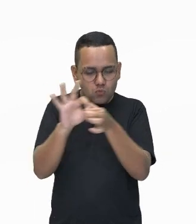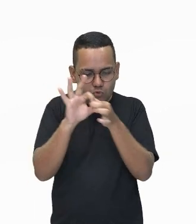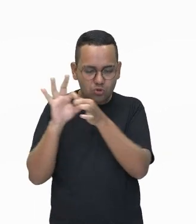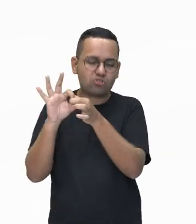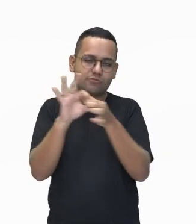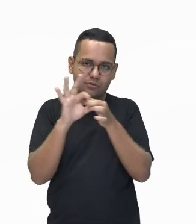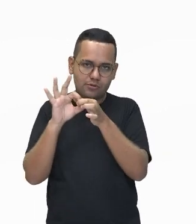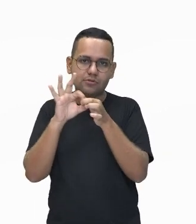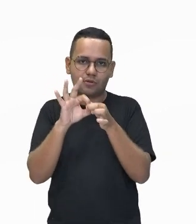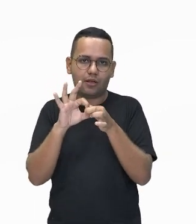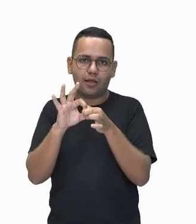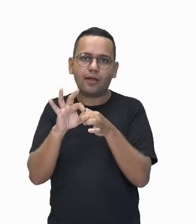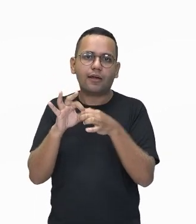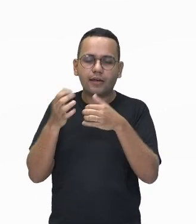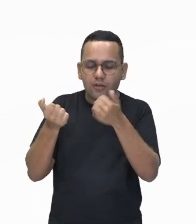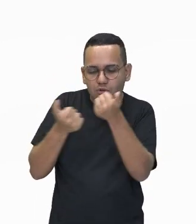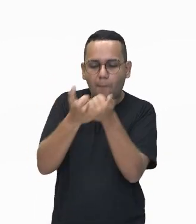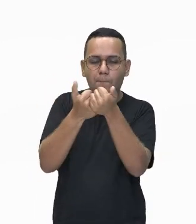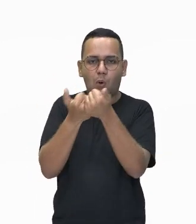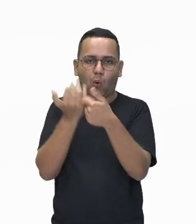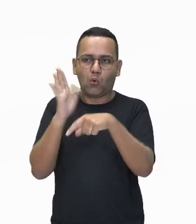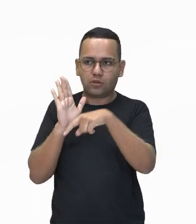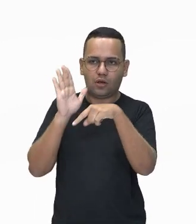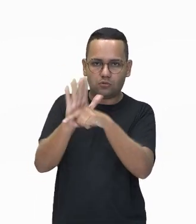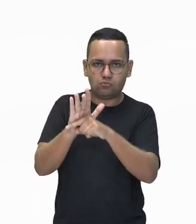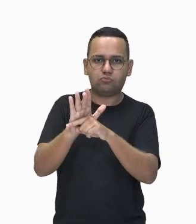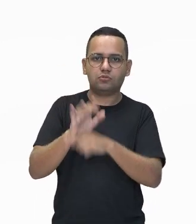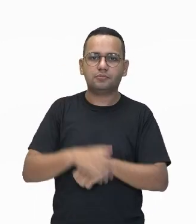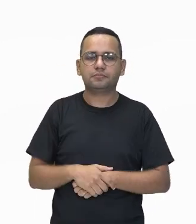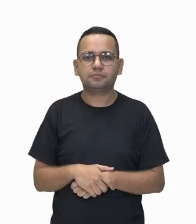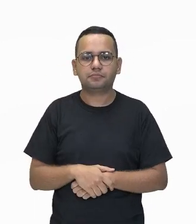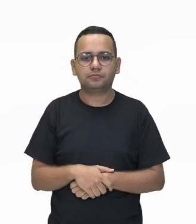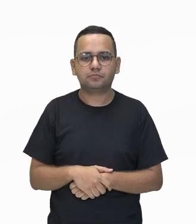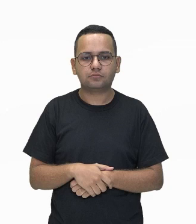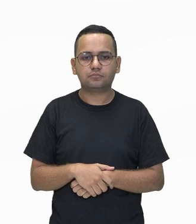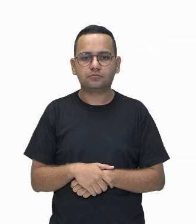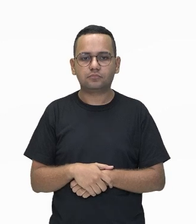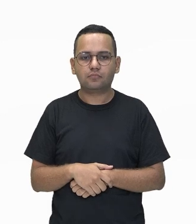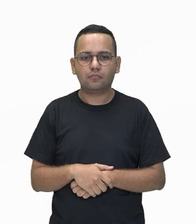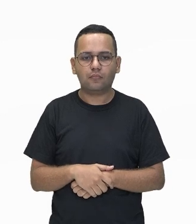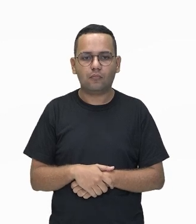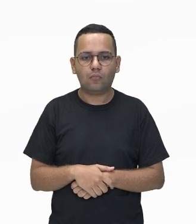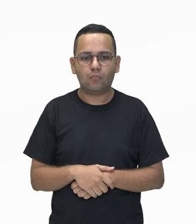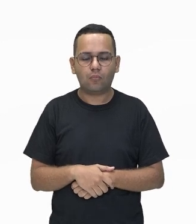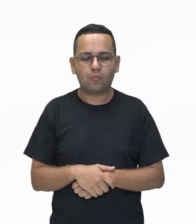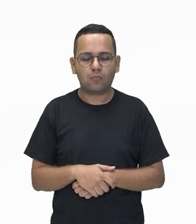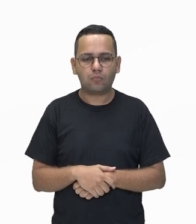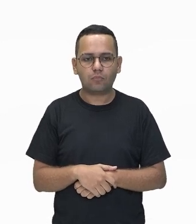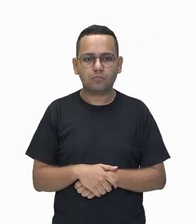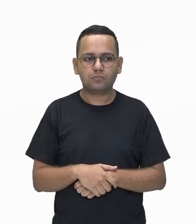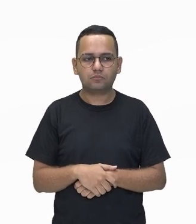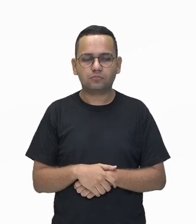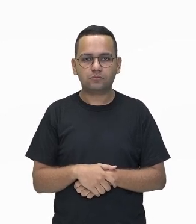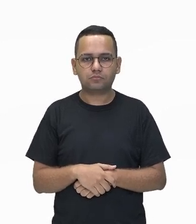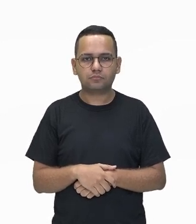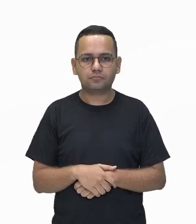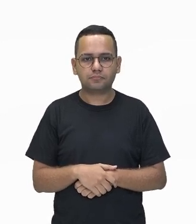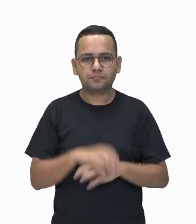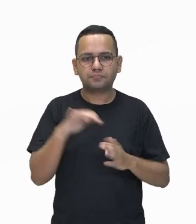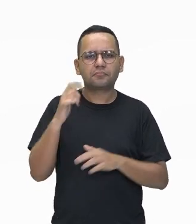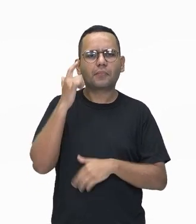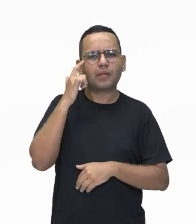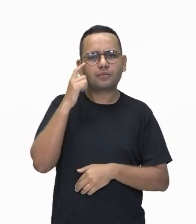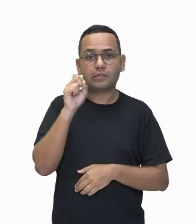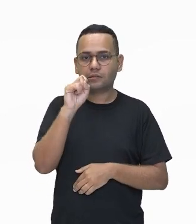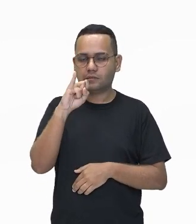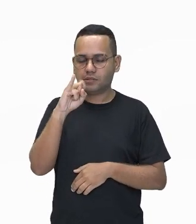e próximas, né? Então, percebe aí, olha só, né? Se eu chego numa localidade, a gente tende então a